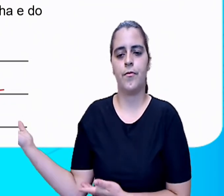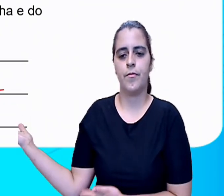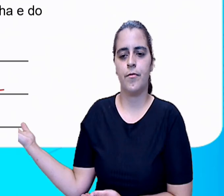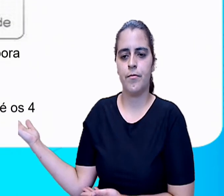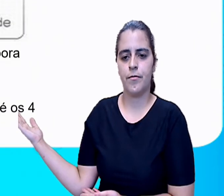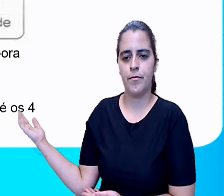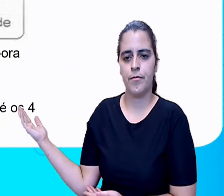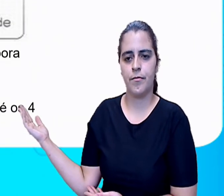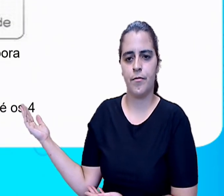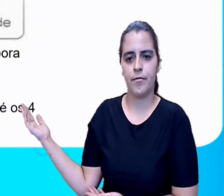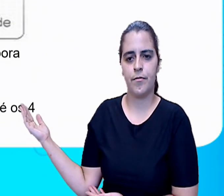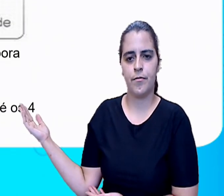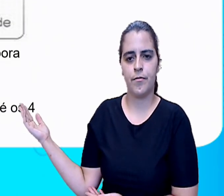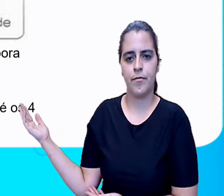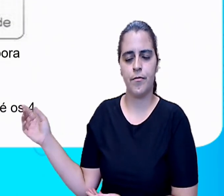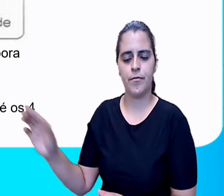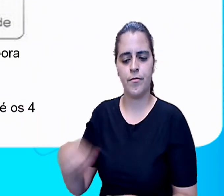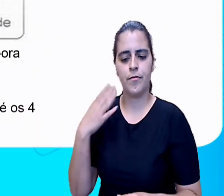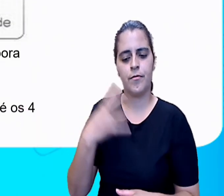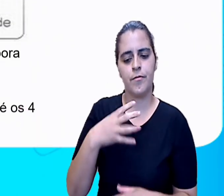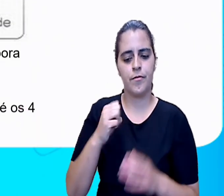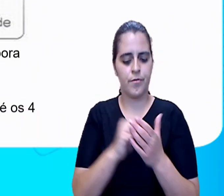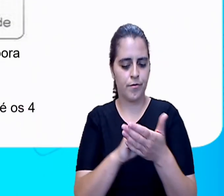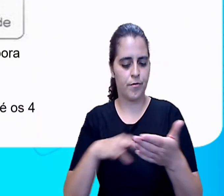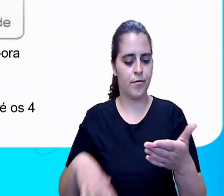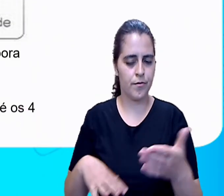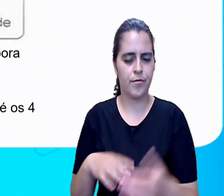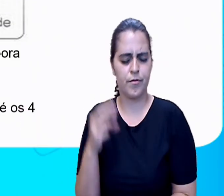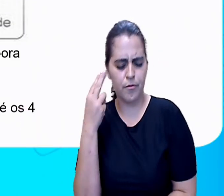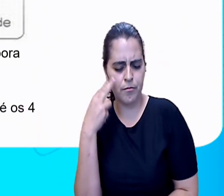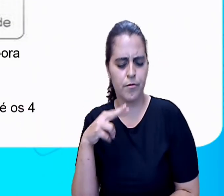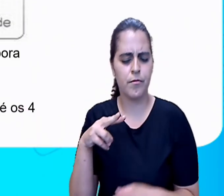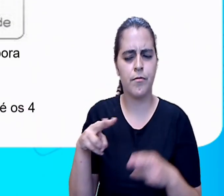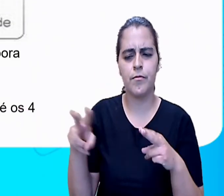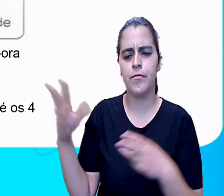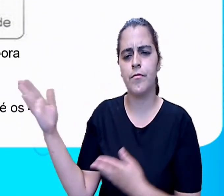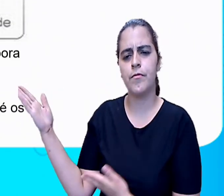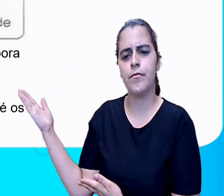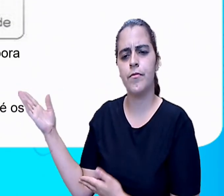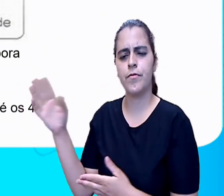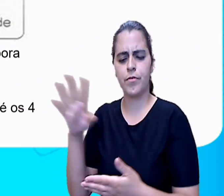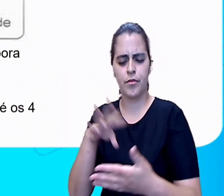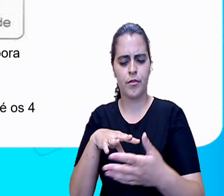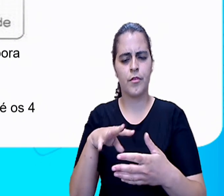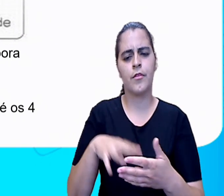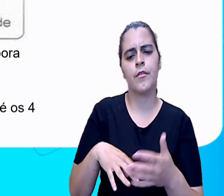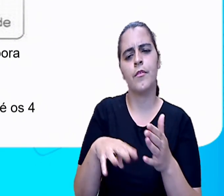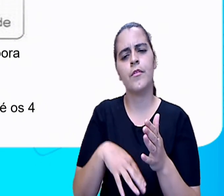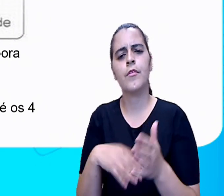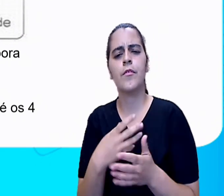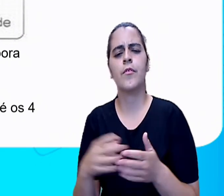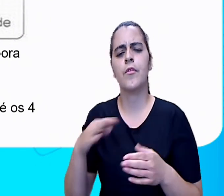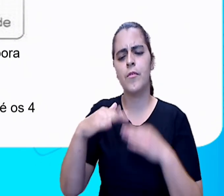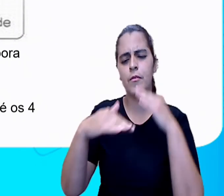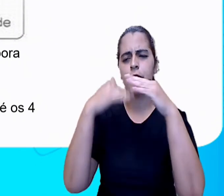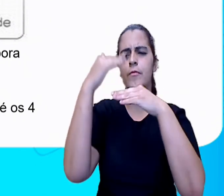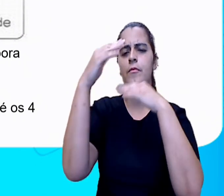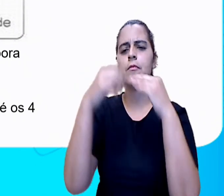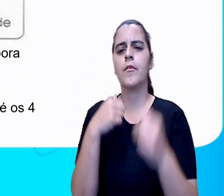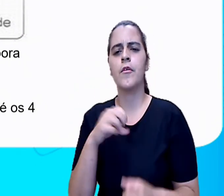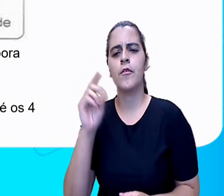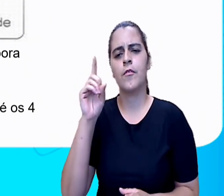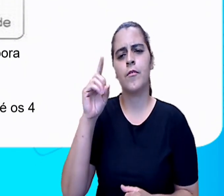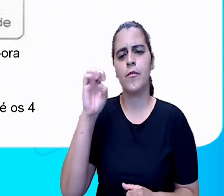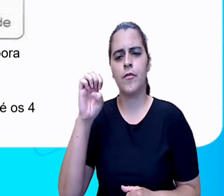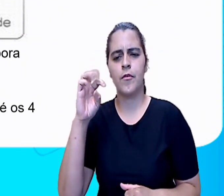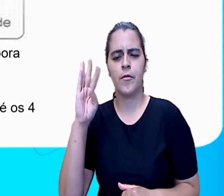centímetros. A nossa quarta atividade. Observe o gráfico que mostra o crescimento de Débora. Depois